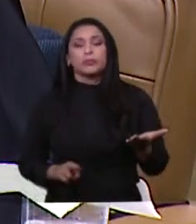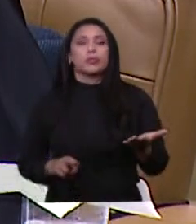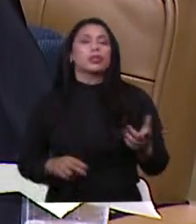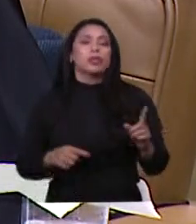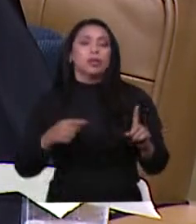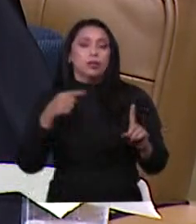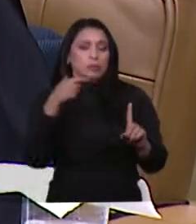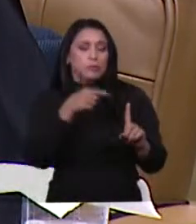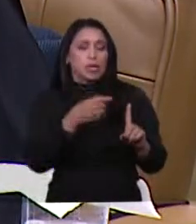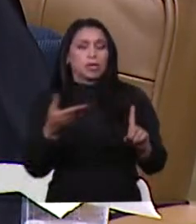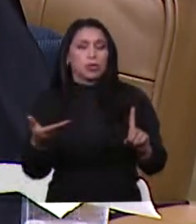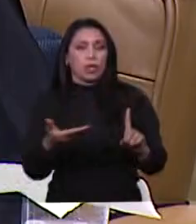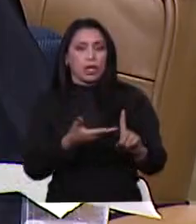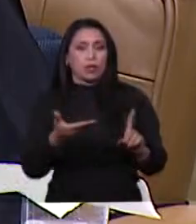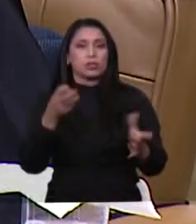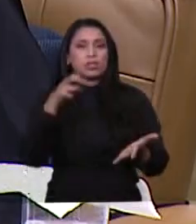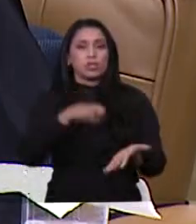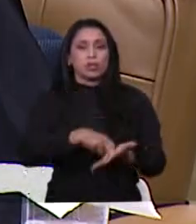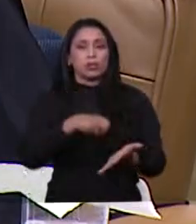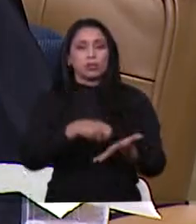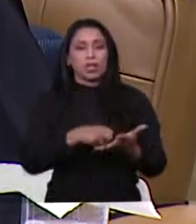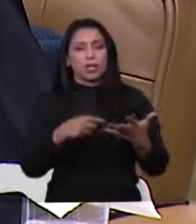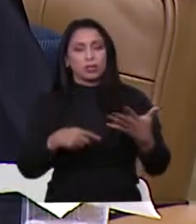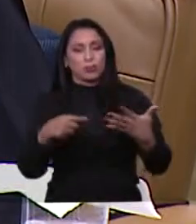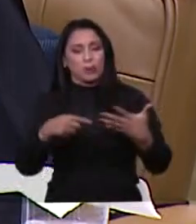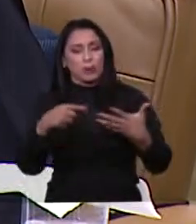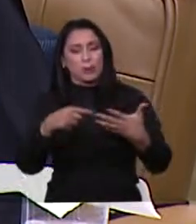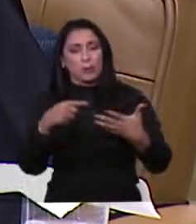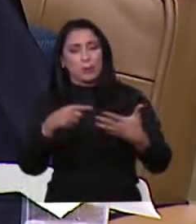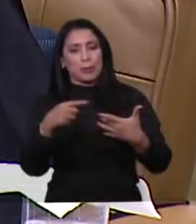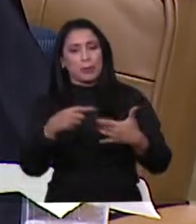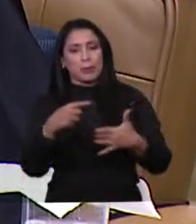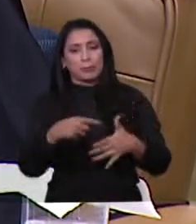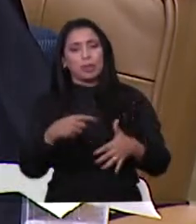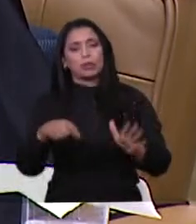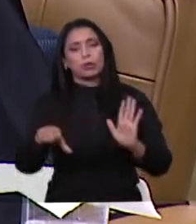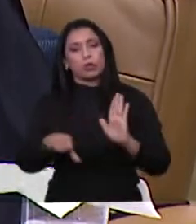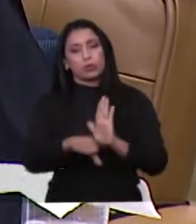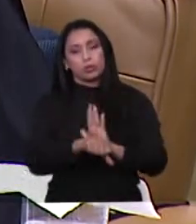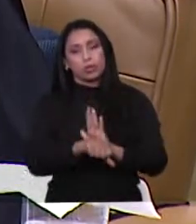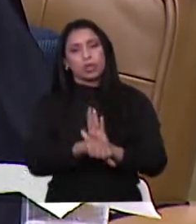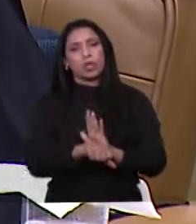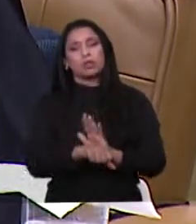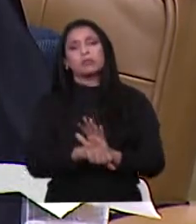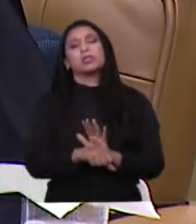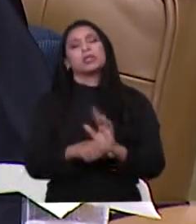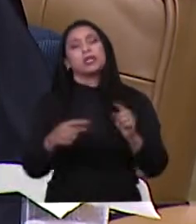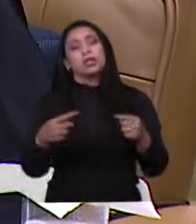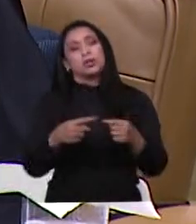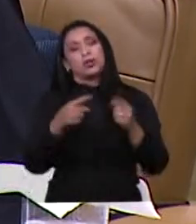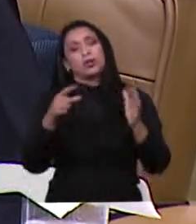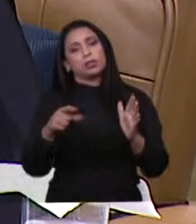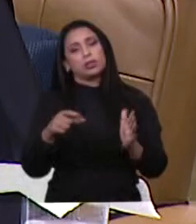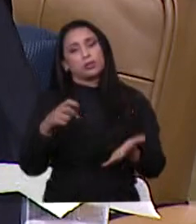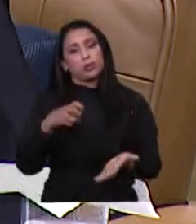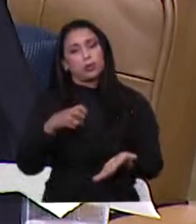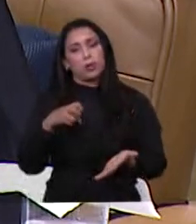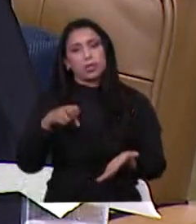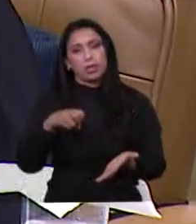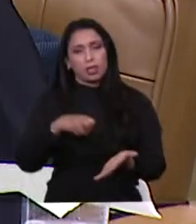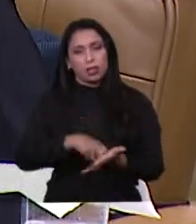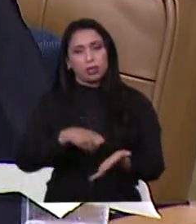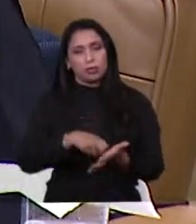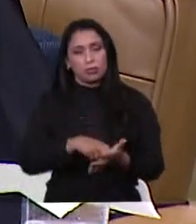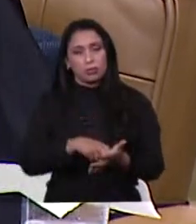condenar o réu como incurso em todas as imputações como descritas na denúncia. Na fase